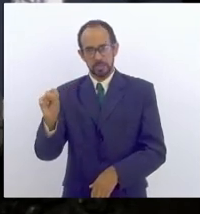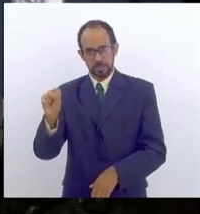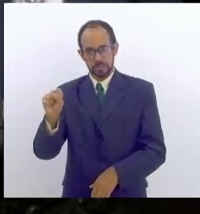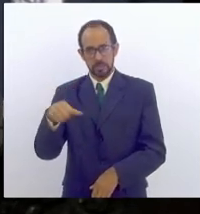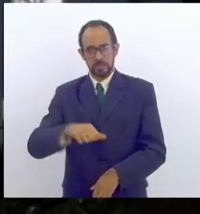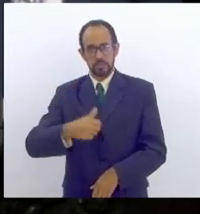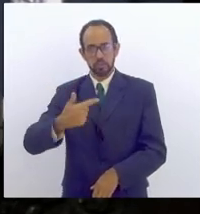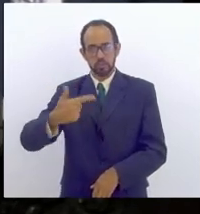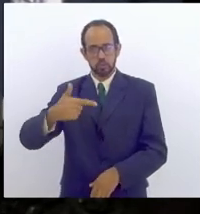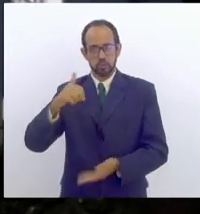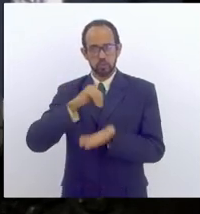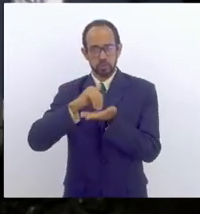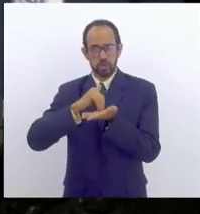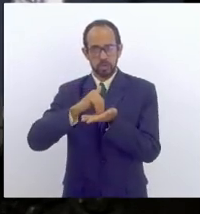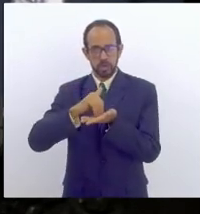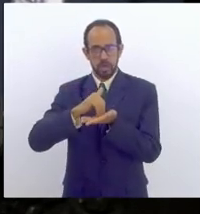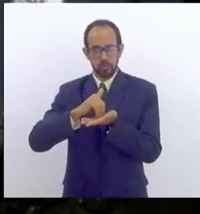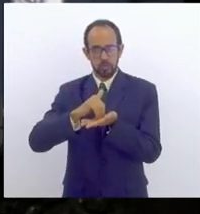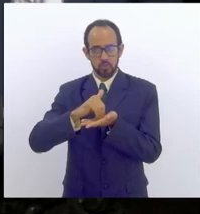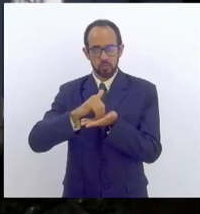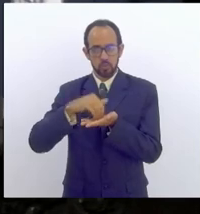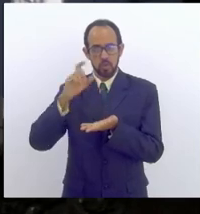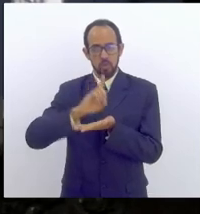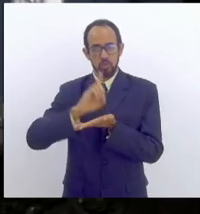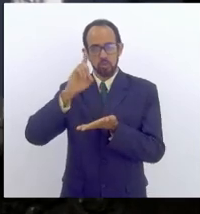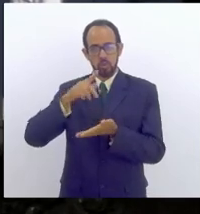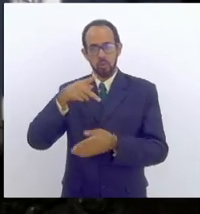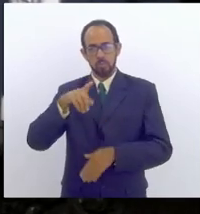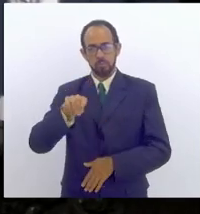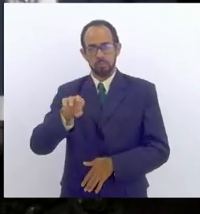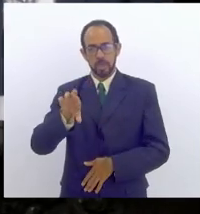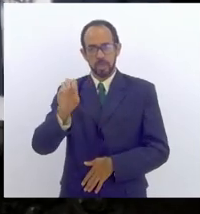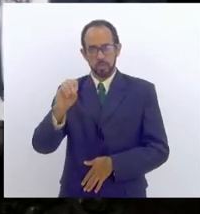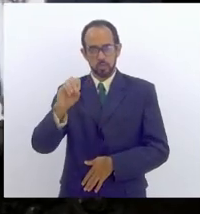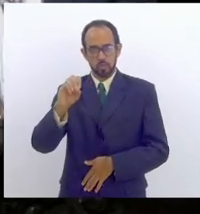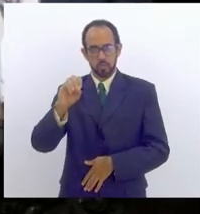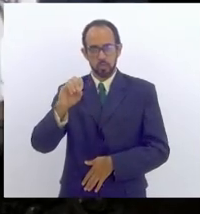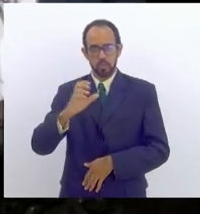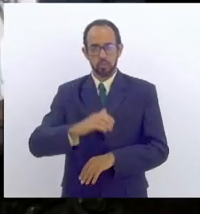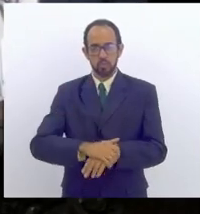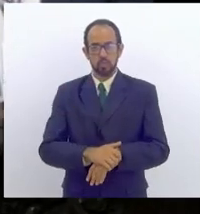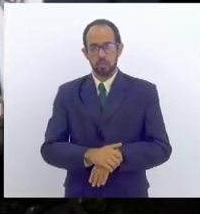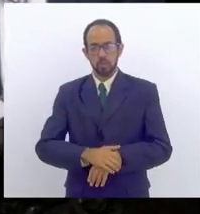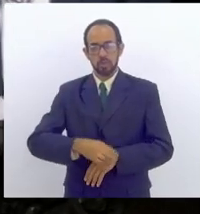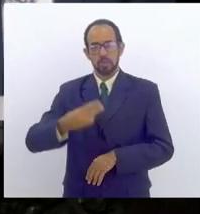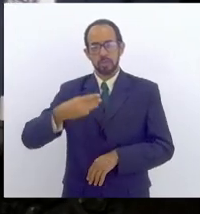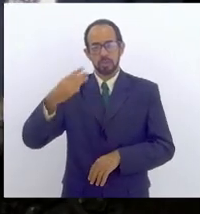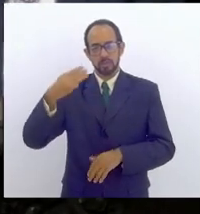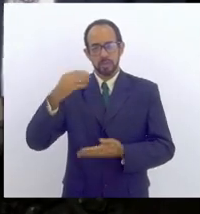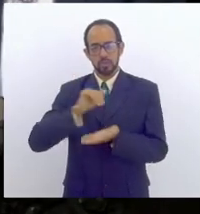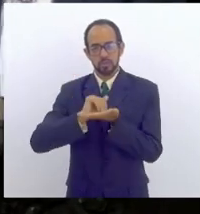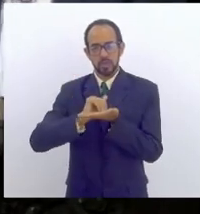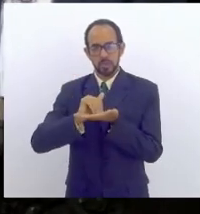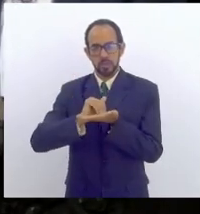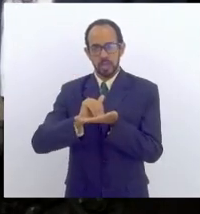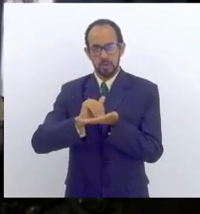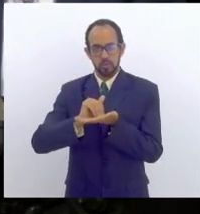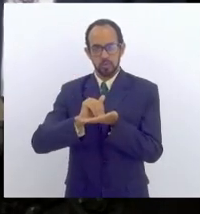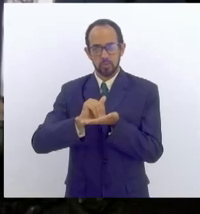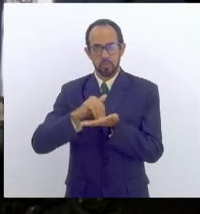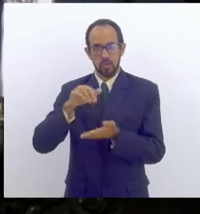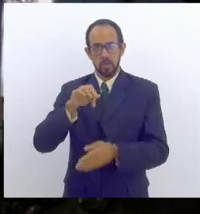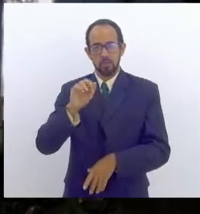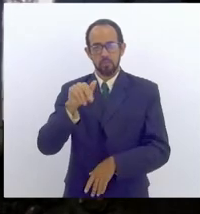Segundo secretário, Dr. Pedro Ricardo, PROS. Terceiro secretário,